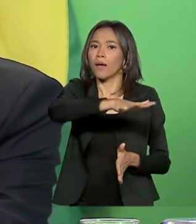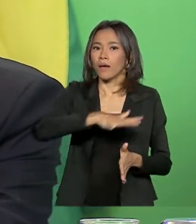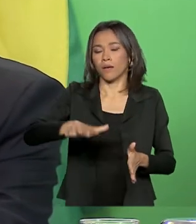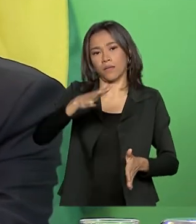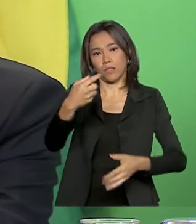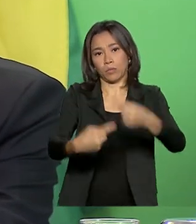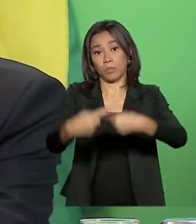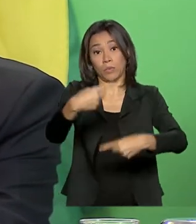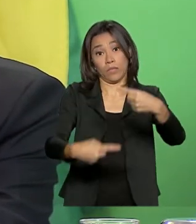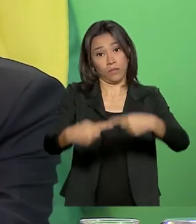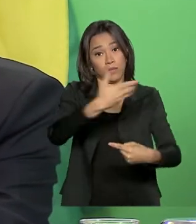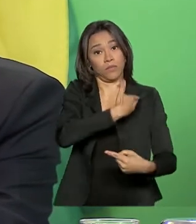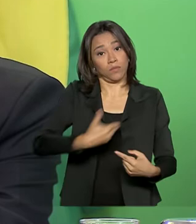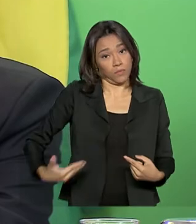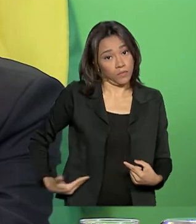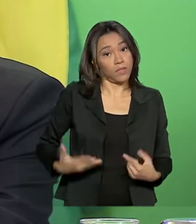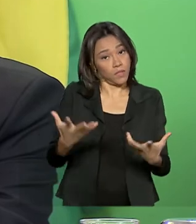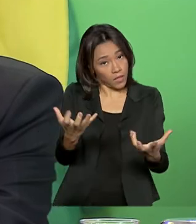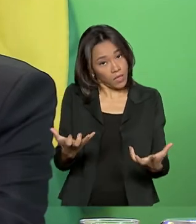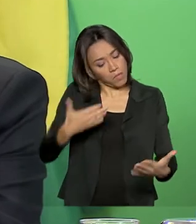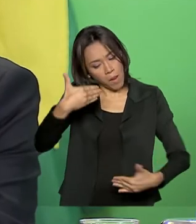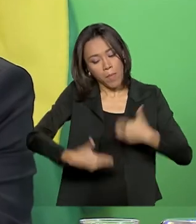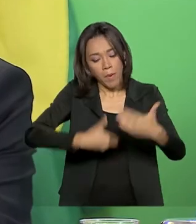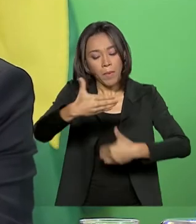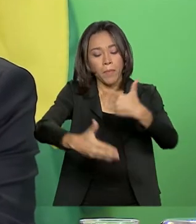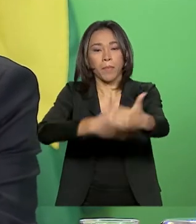queremos desenvolver no âmbito do governo federal.